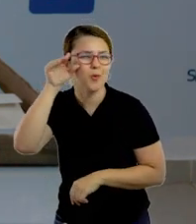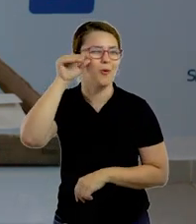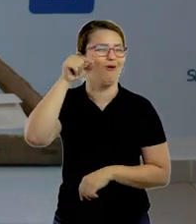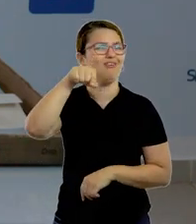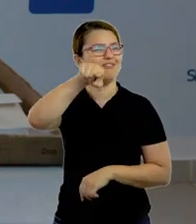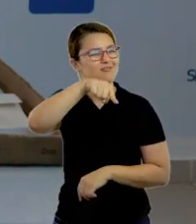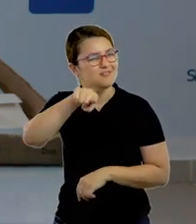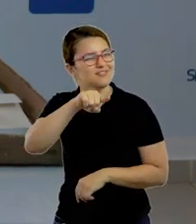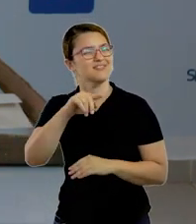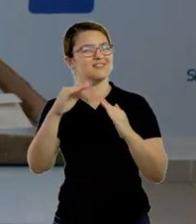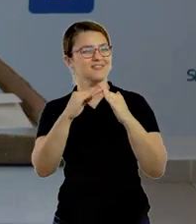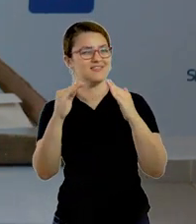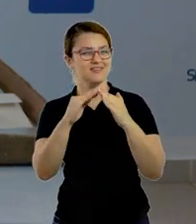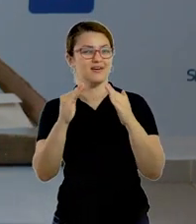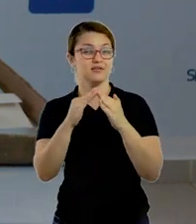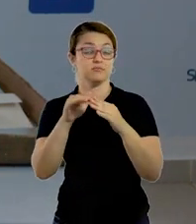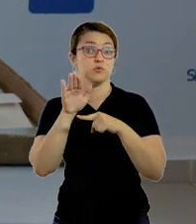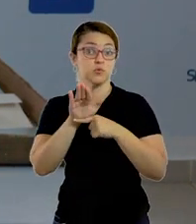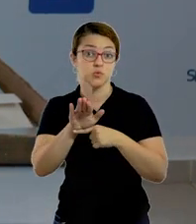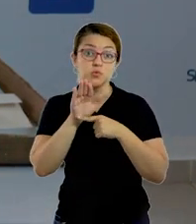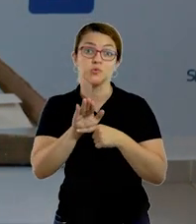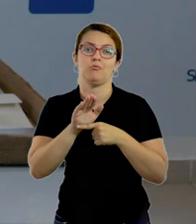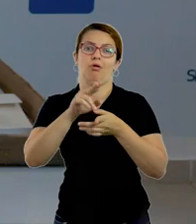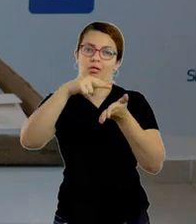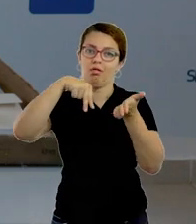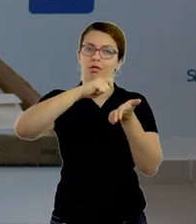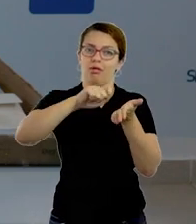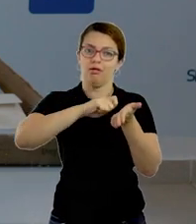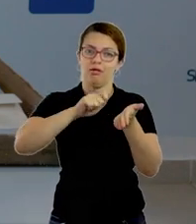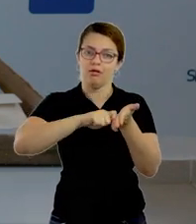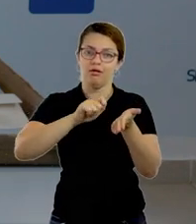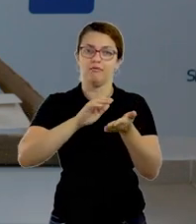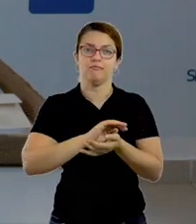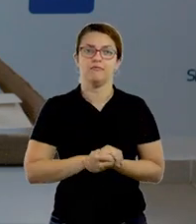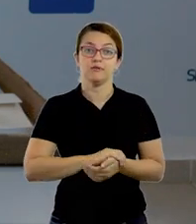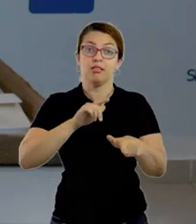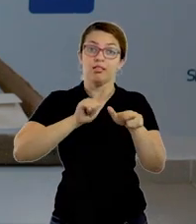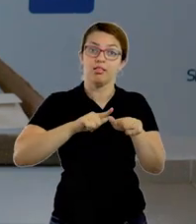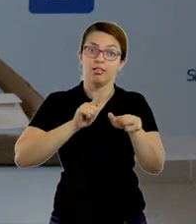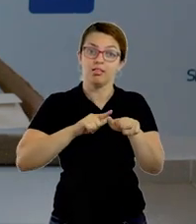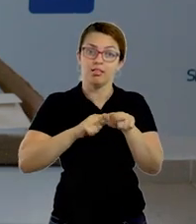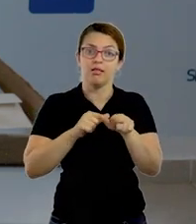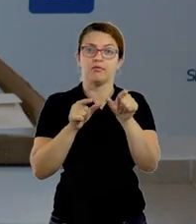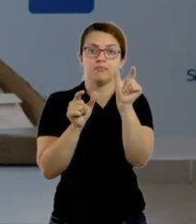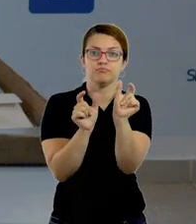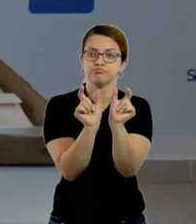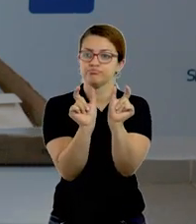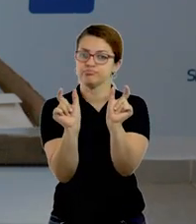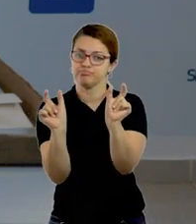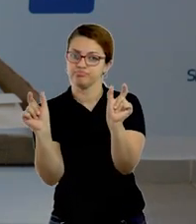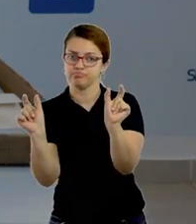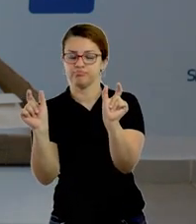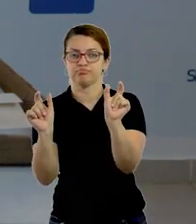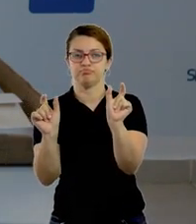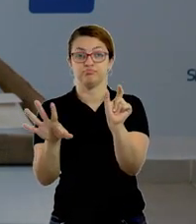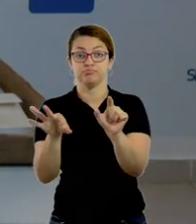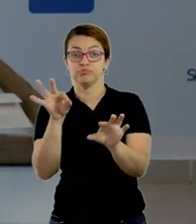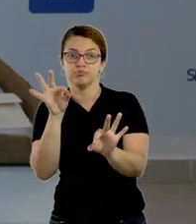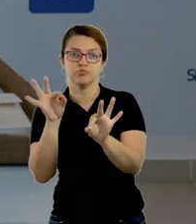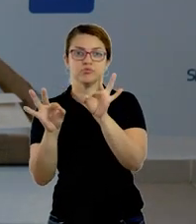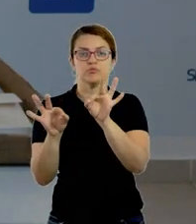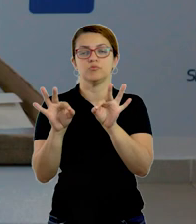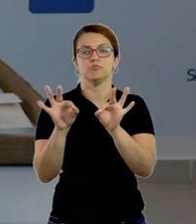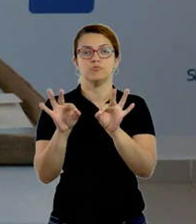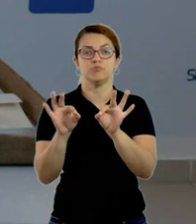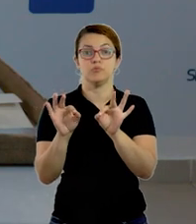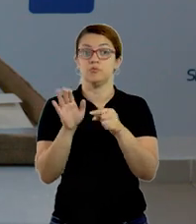aí em casa, para ajudar as crianças na alfabetização. A gente vai fazer as letras móveis. As letras móveis. Então, eu vou passo